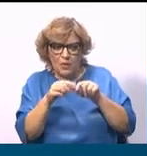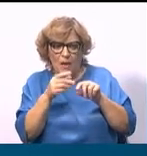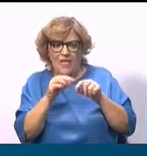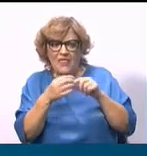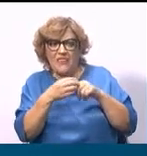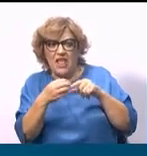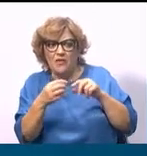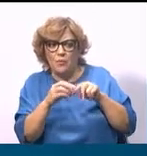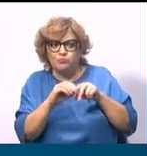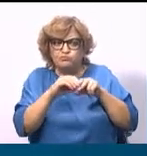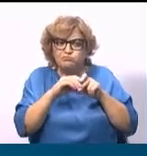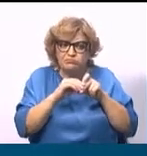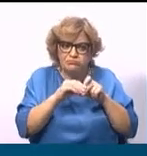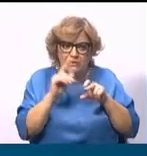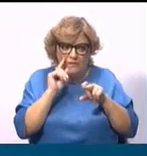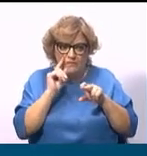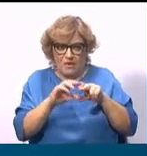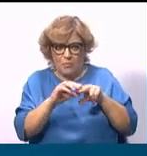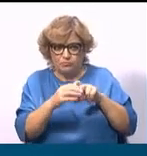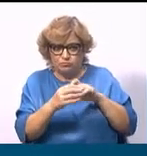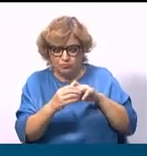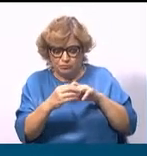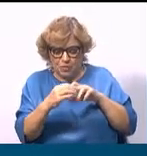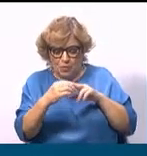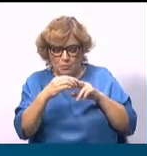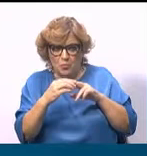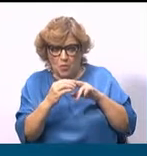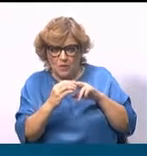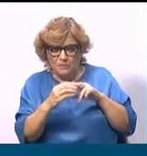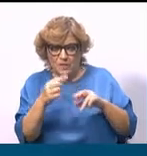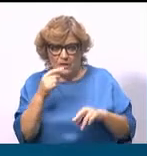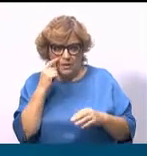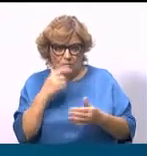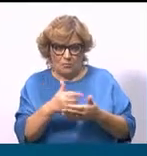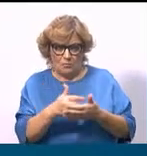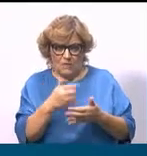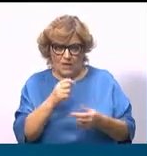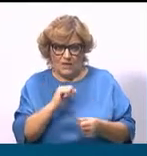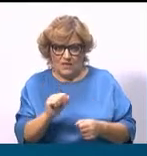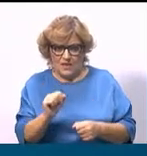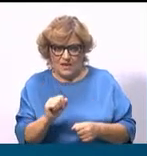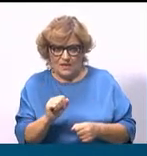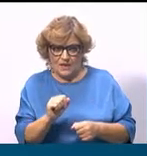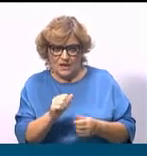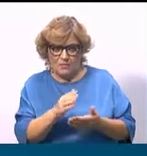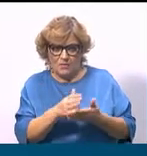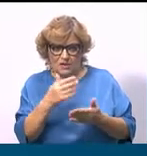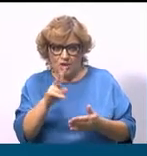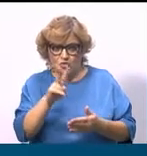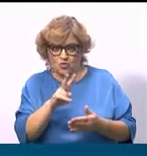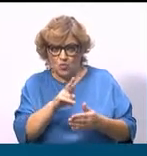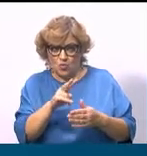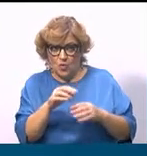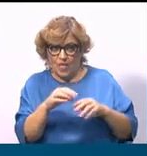sobreposto ao primeiro. Como nós vemos aqui, tem ali um calo evidente na parte dorsal do segundo